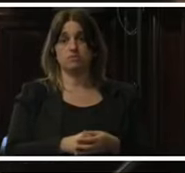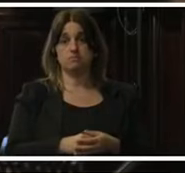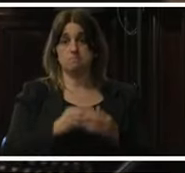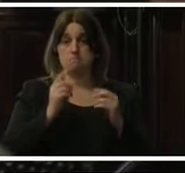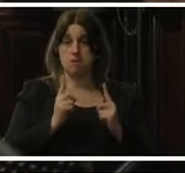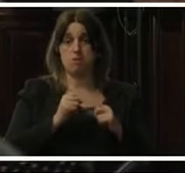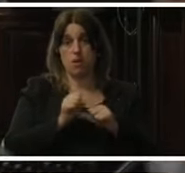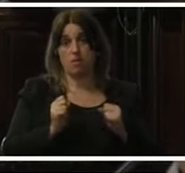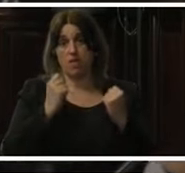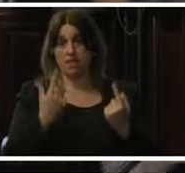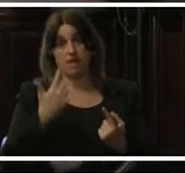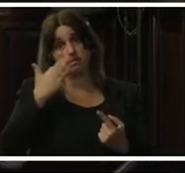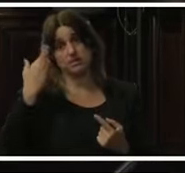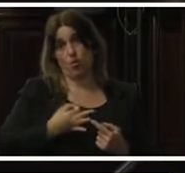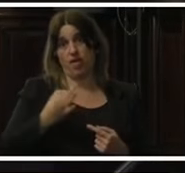suit